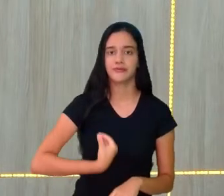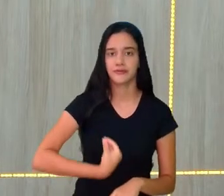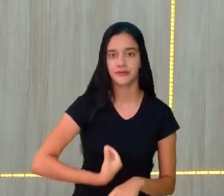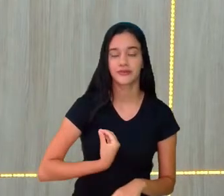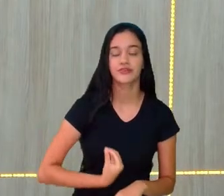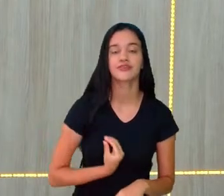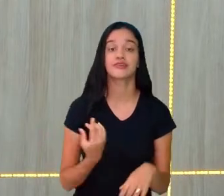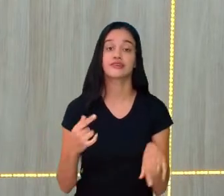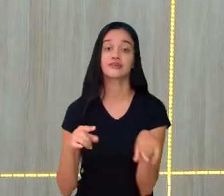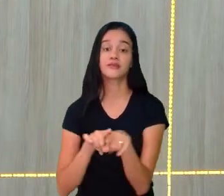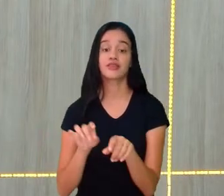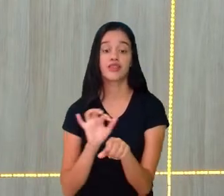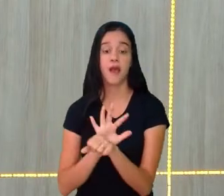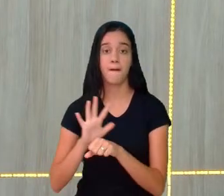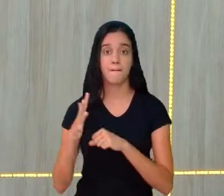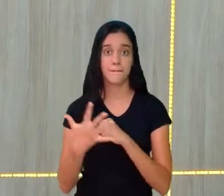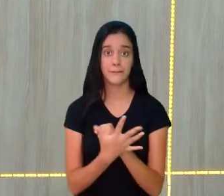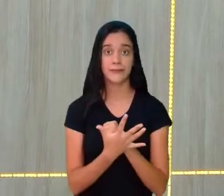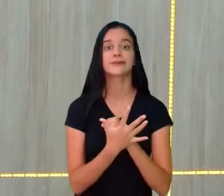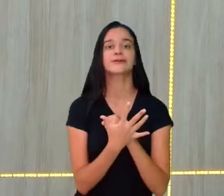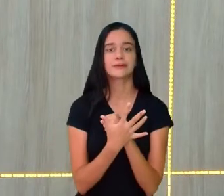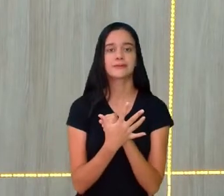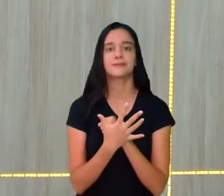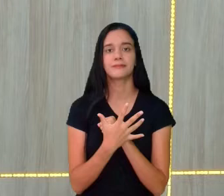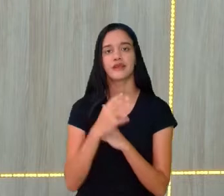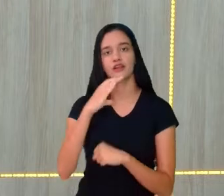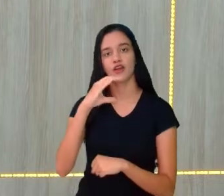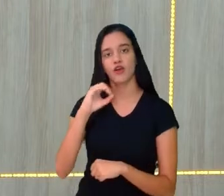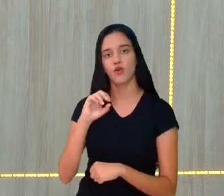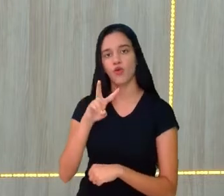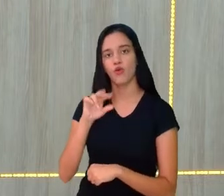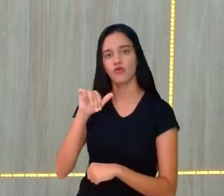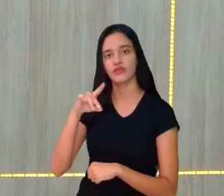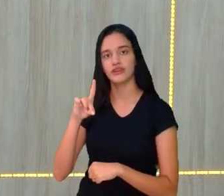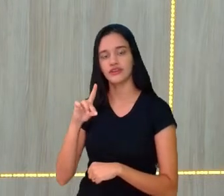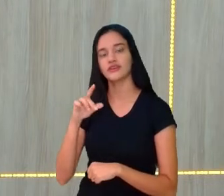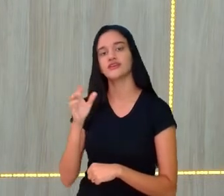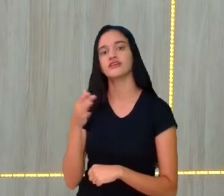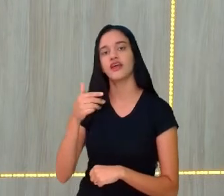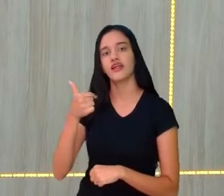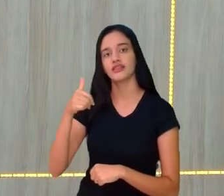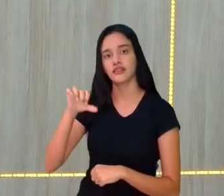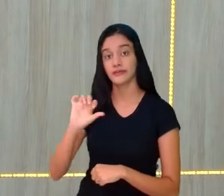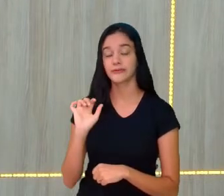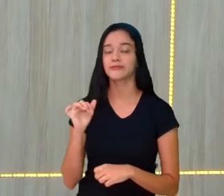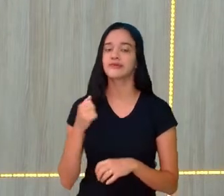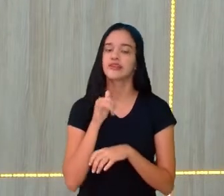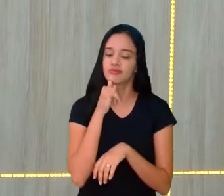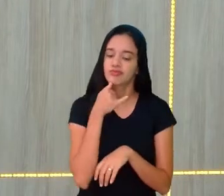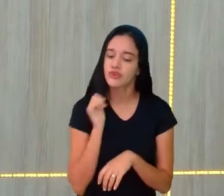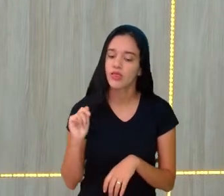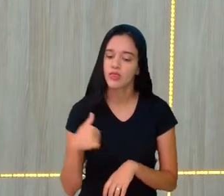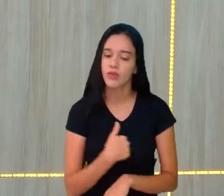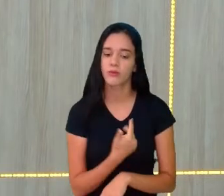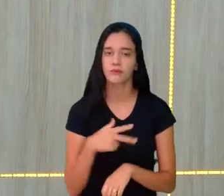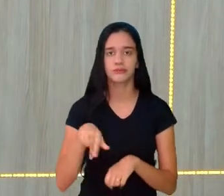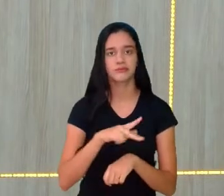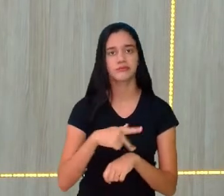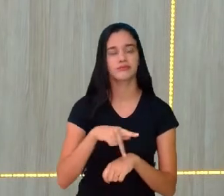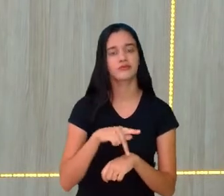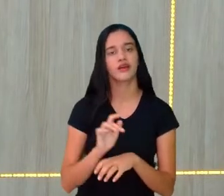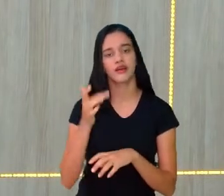vivenciou, a questão da pandemia, né, da Covid-19, né, onde, infelizmente, né, no nosso país, muitas pessoas